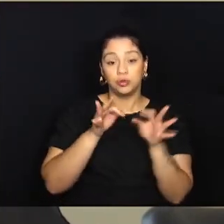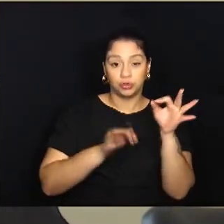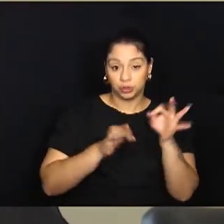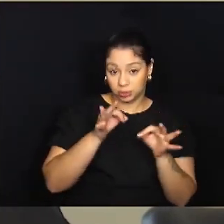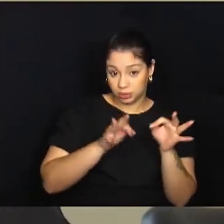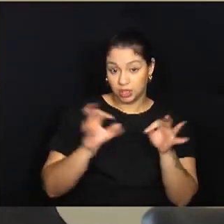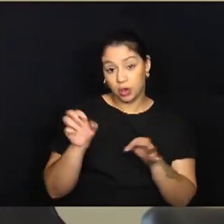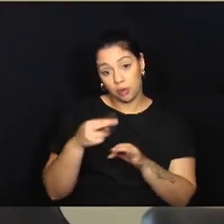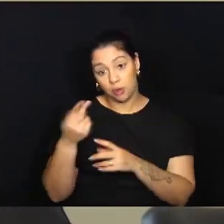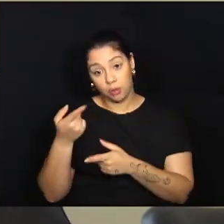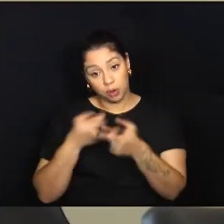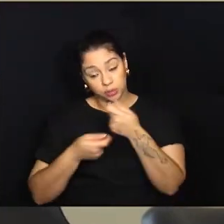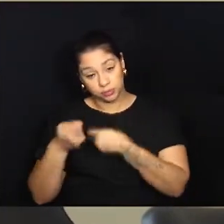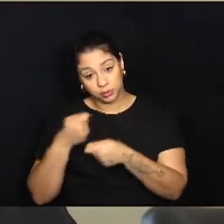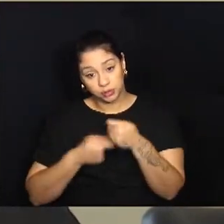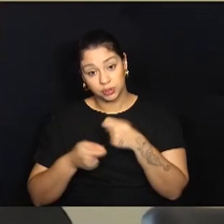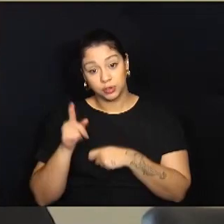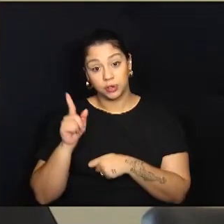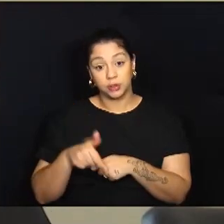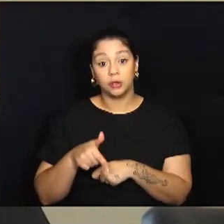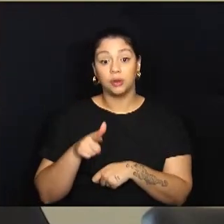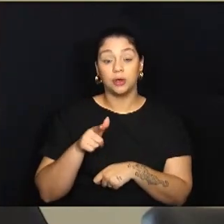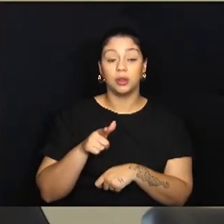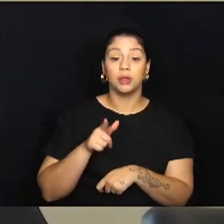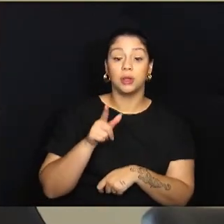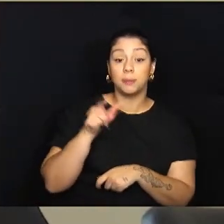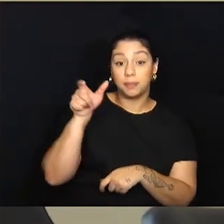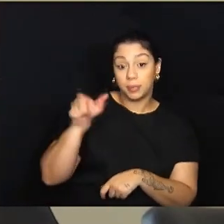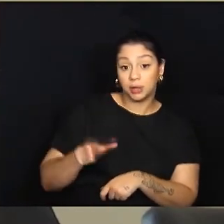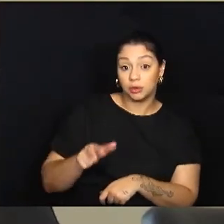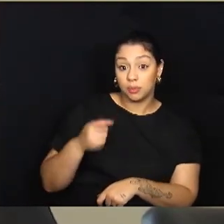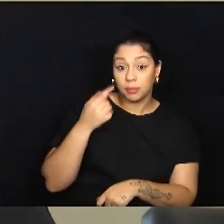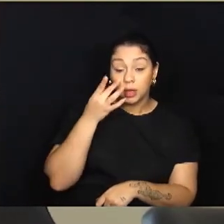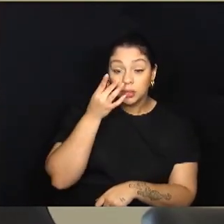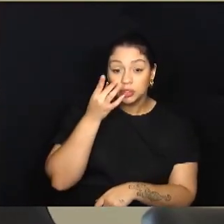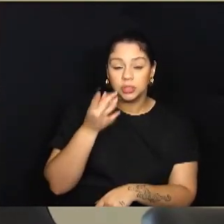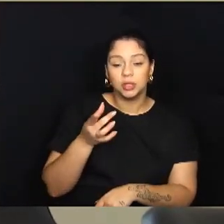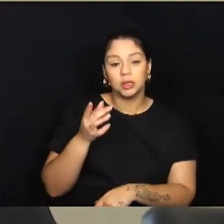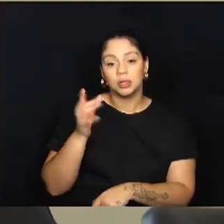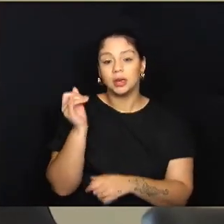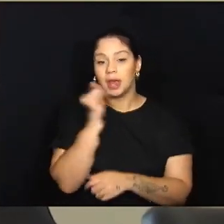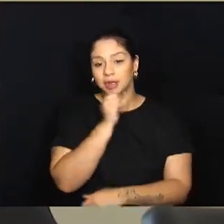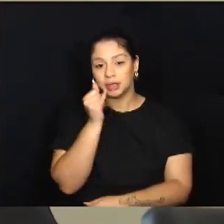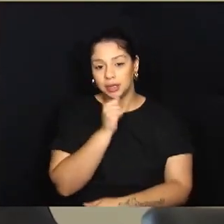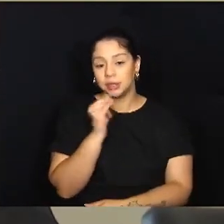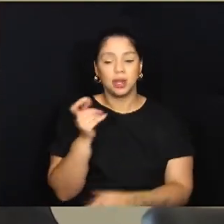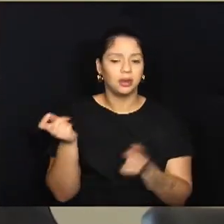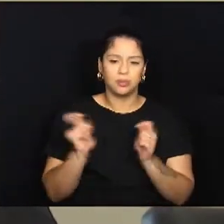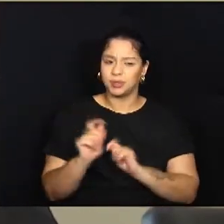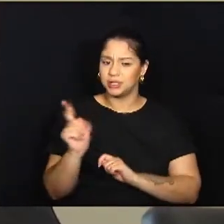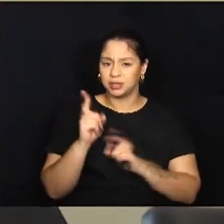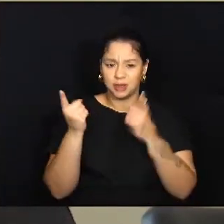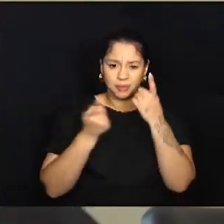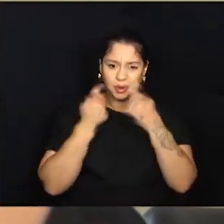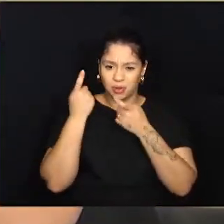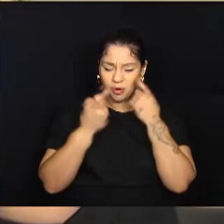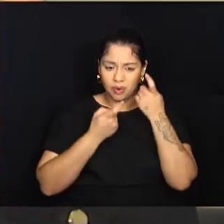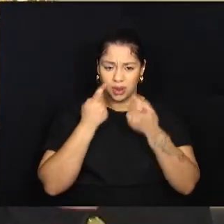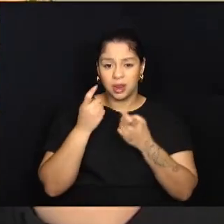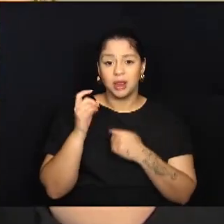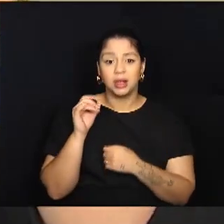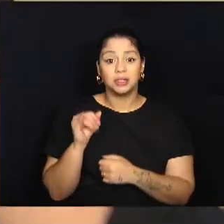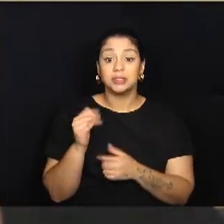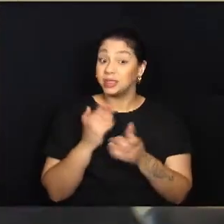ou administrativo, que é via consulado ou pessoalmente na Itália, não precisa ficar preocupado com isso. Agora, se você